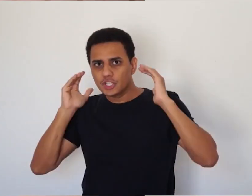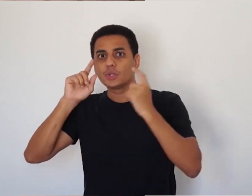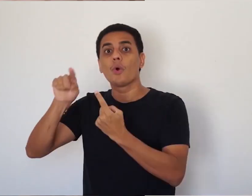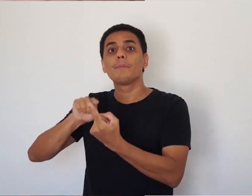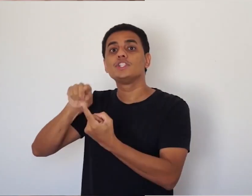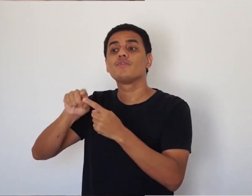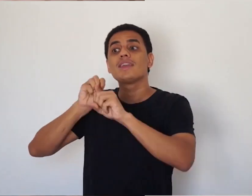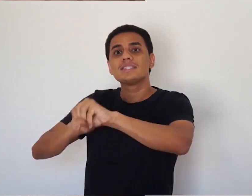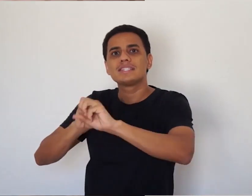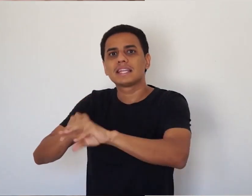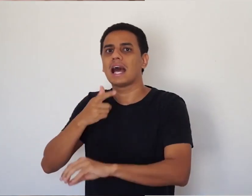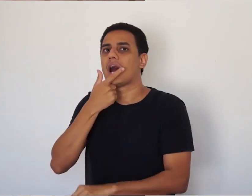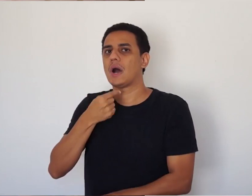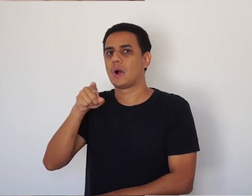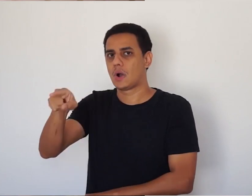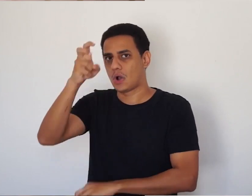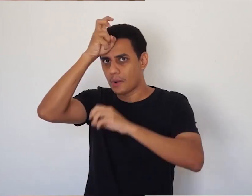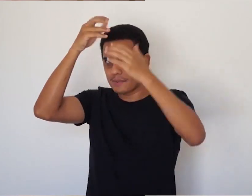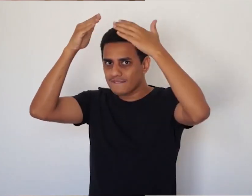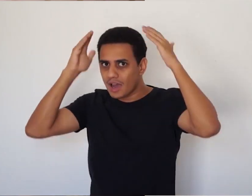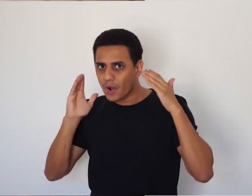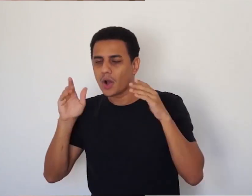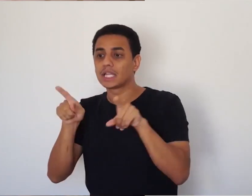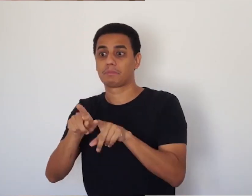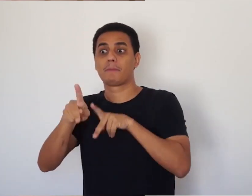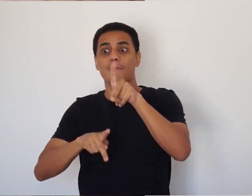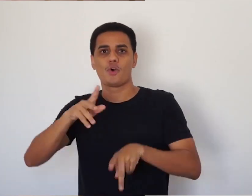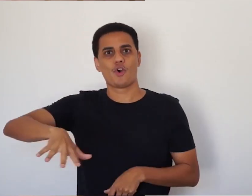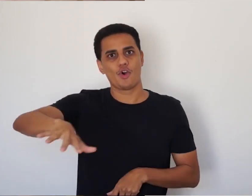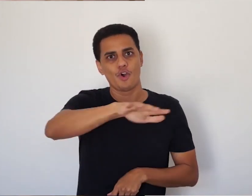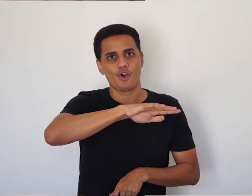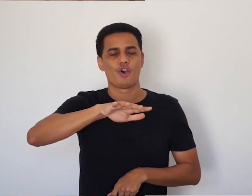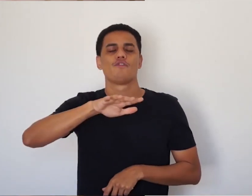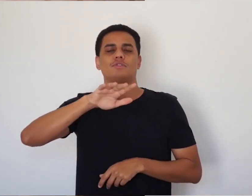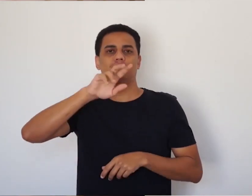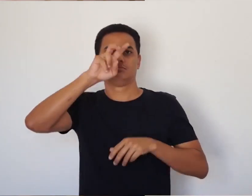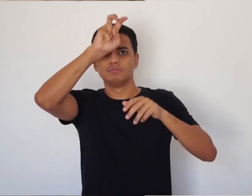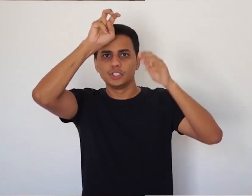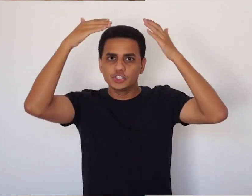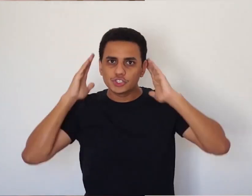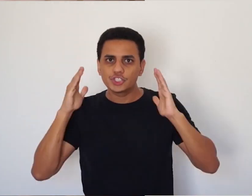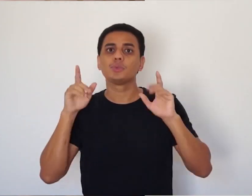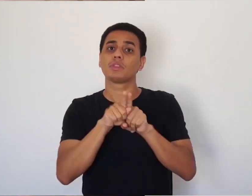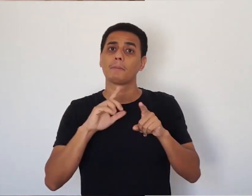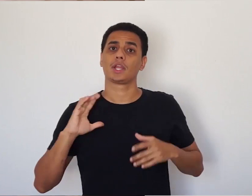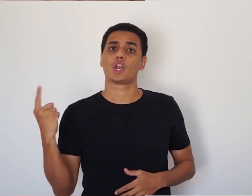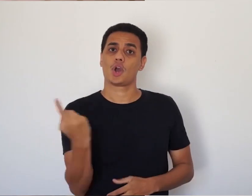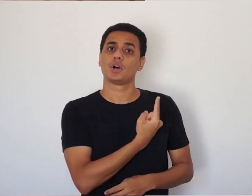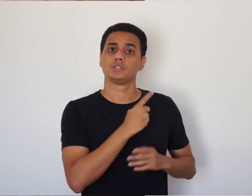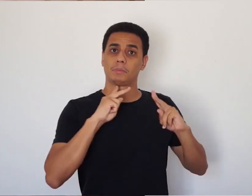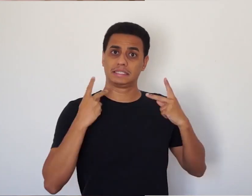de ensinar a Faraó, a todo o povo egípcio e a toda a humanidade, pelo menos 3 verdades